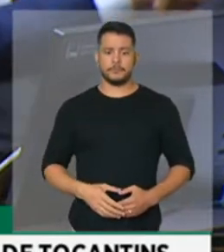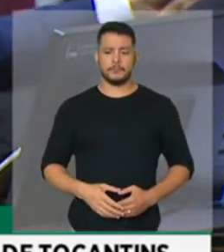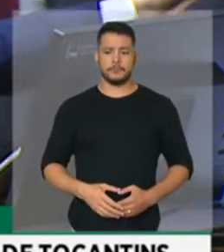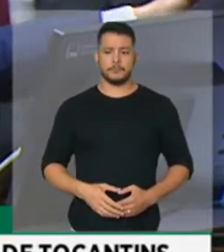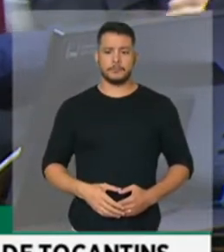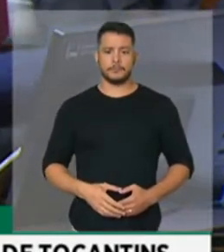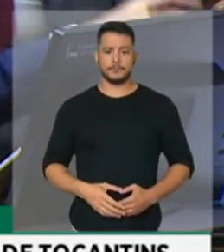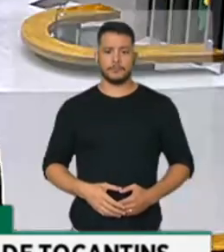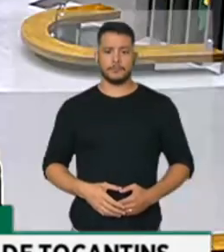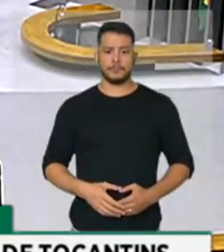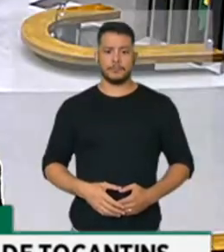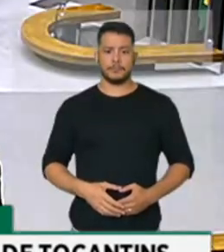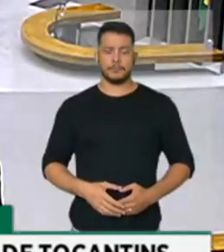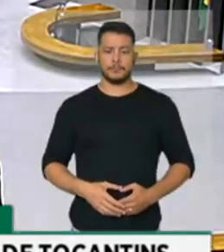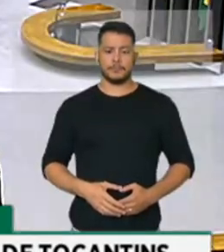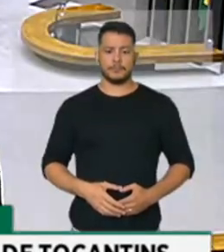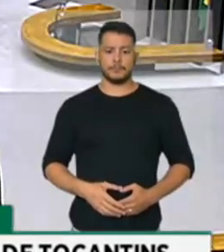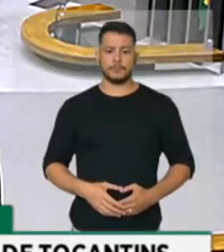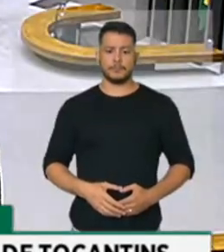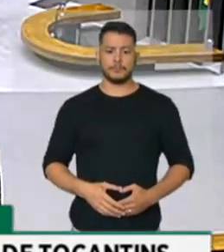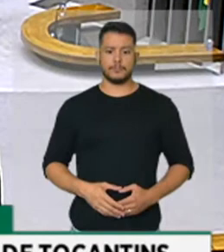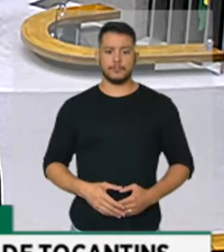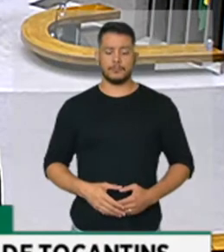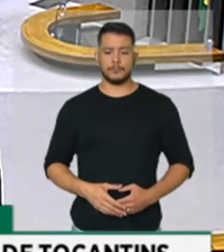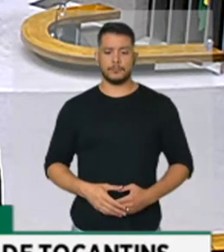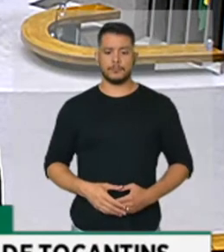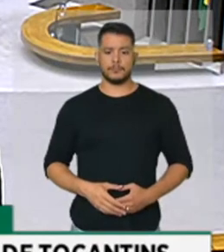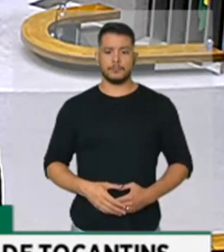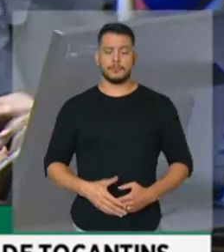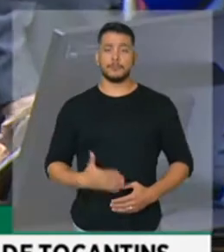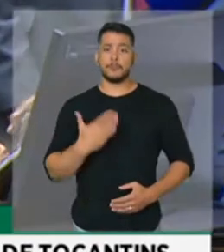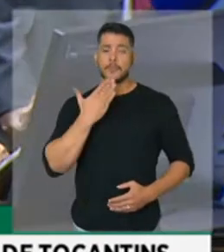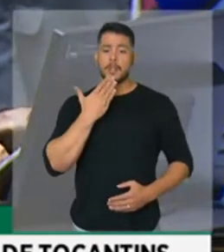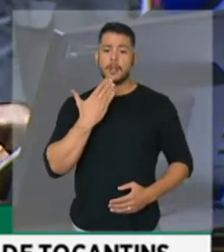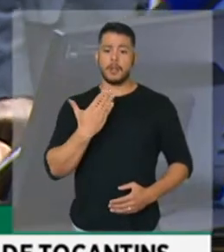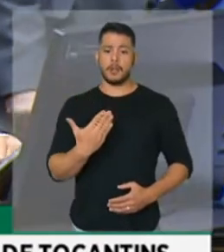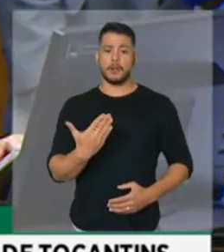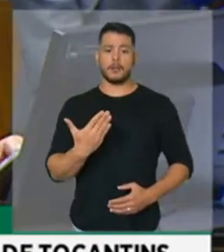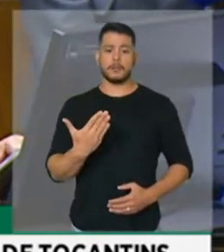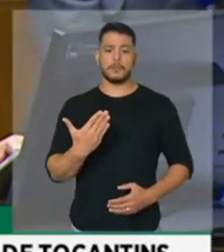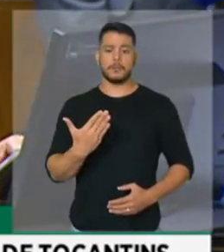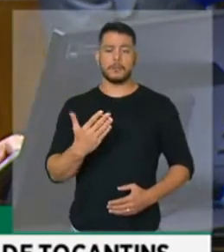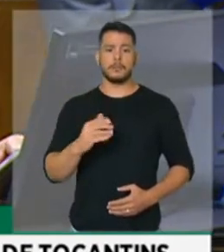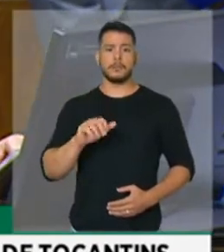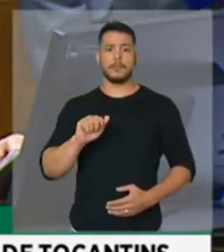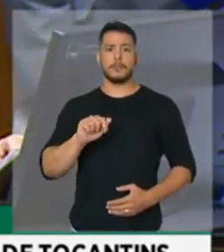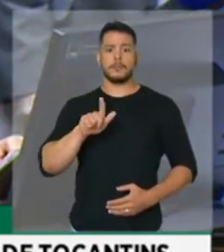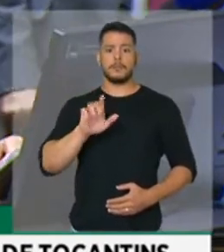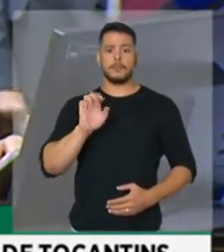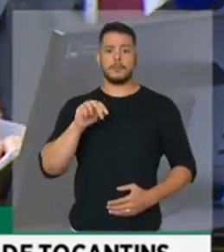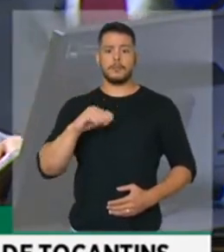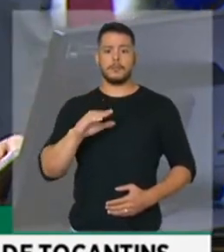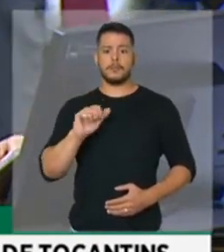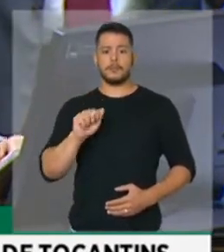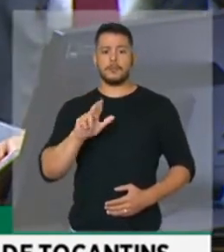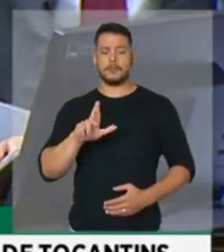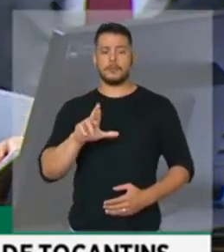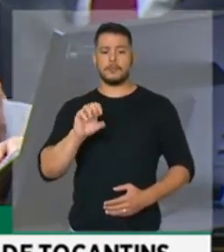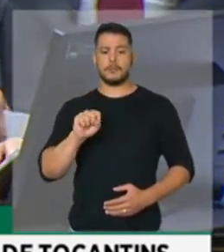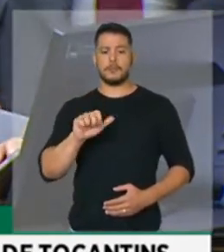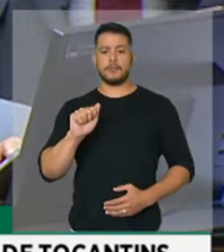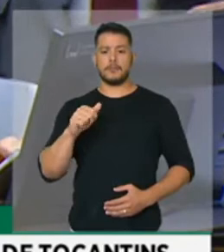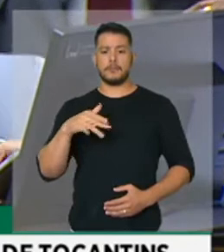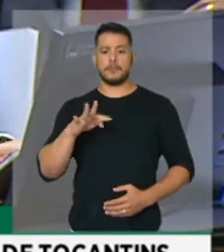enxergar para falar. A favor, deputado Alencar Santana Braga. Está lá com Paulo